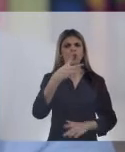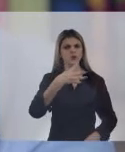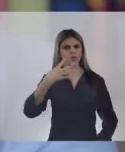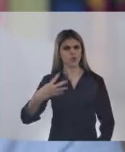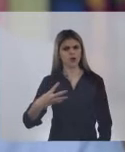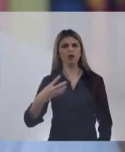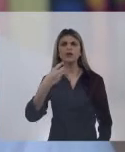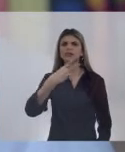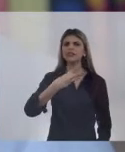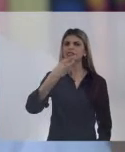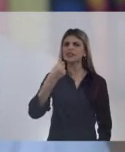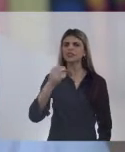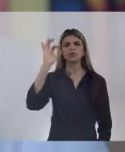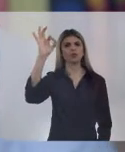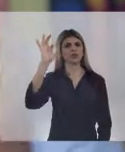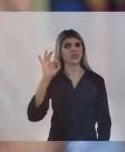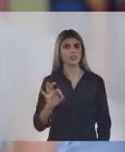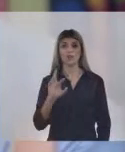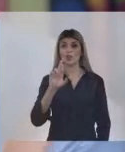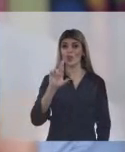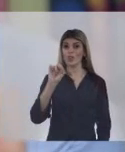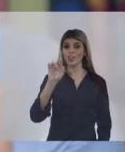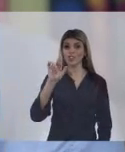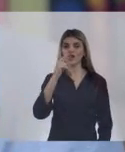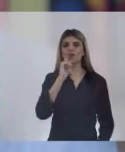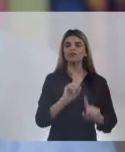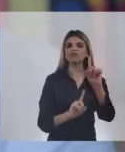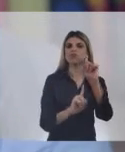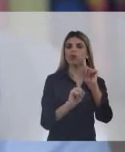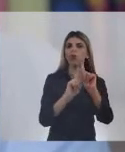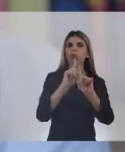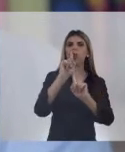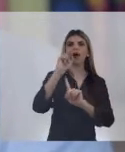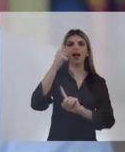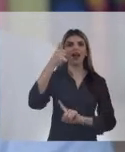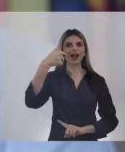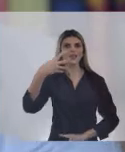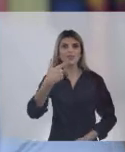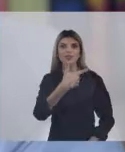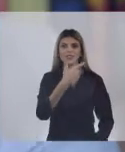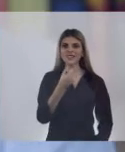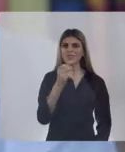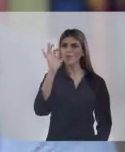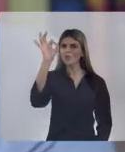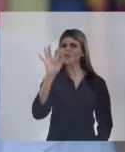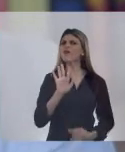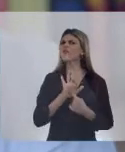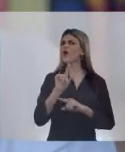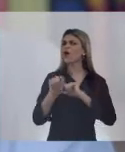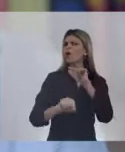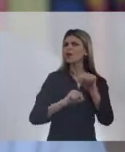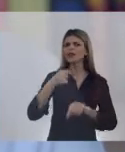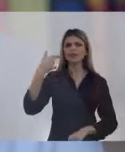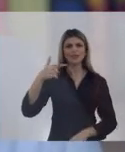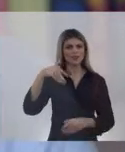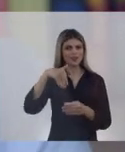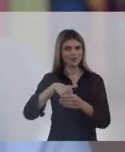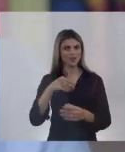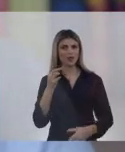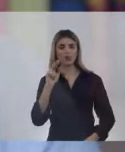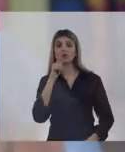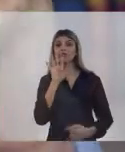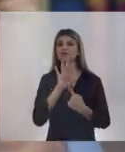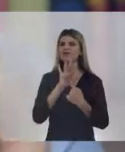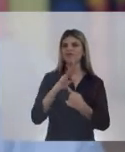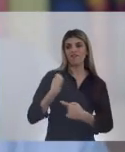do candidato do PMDB, mas prevaleceu a verdade. Estamos no segundo turno e tenho com toda a humildade a